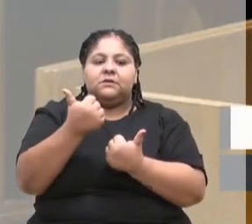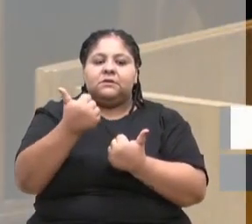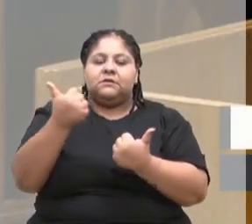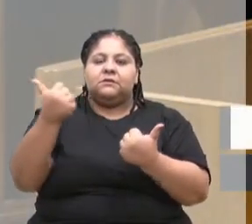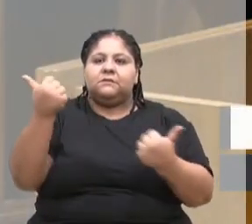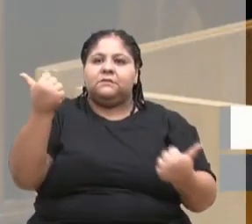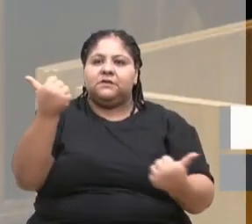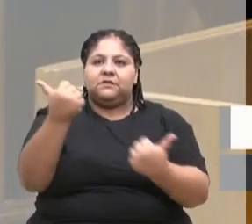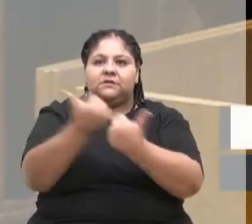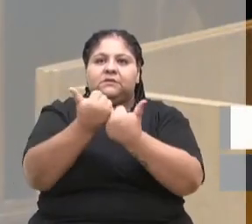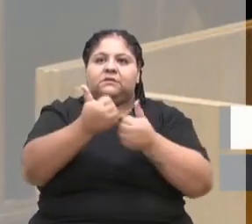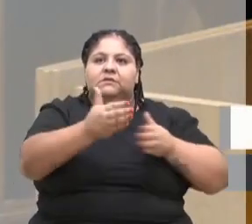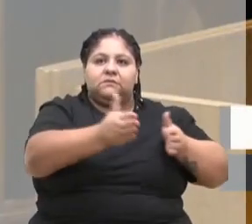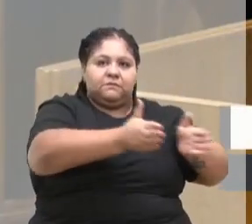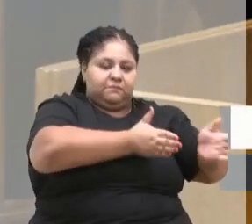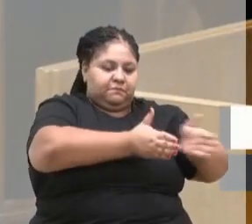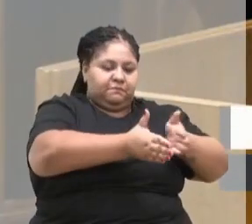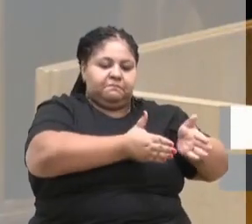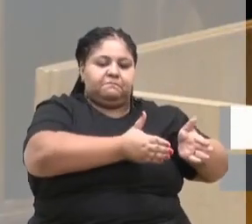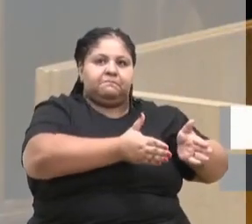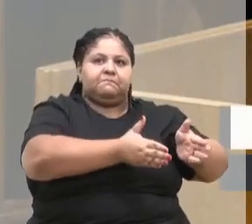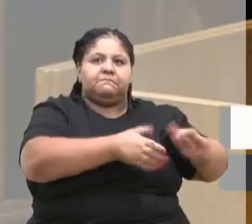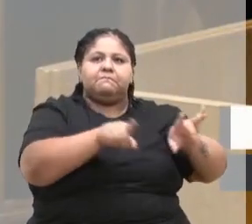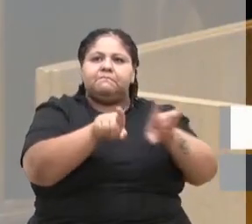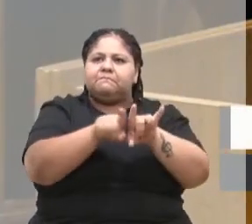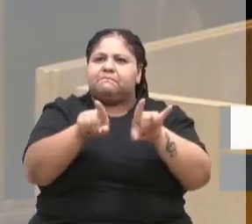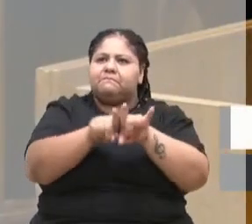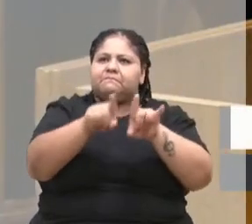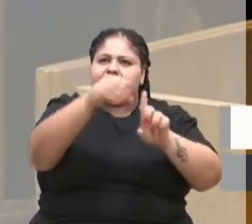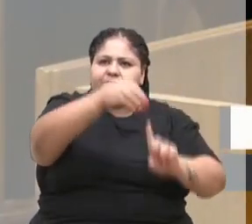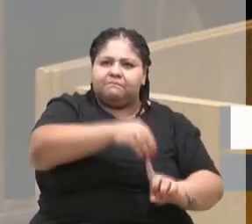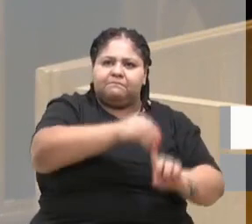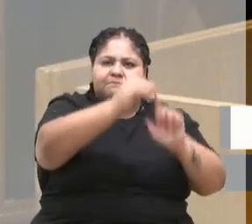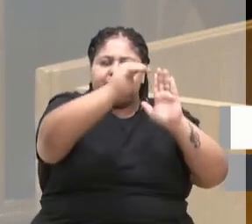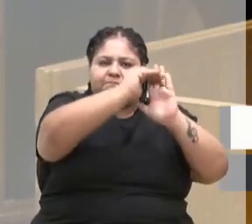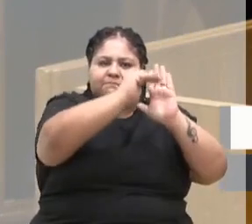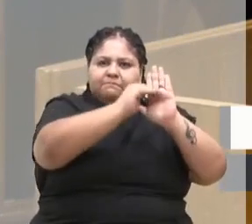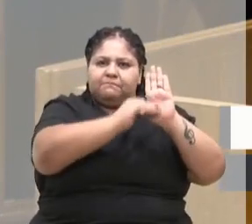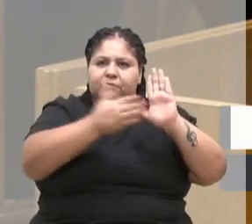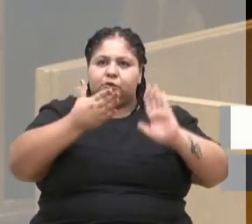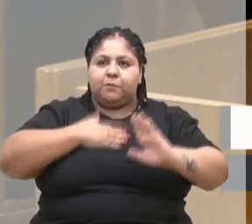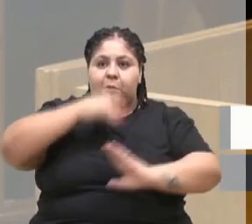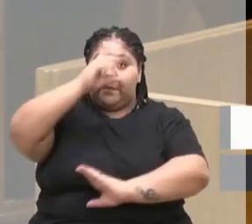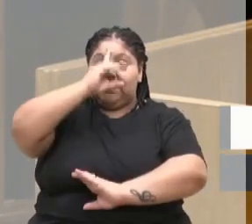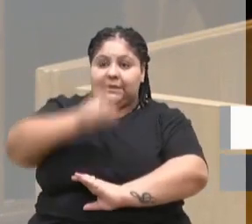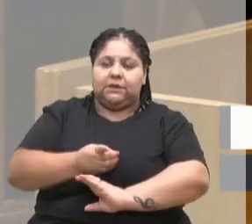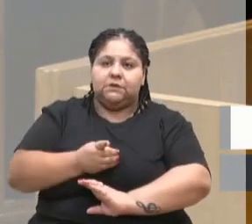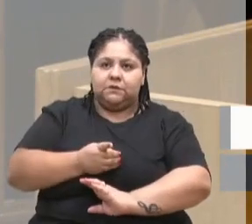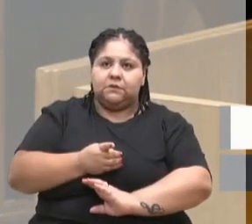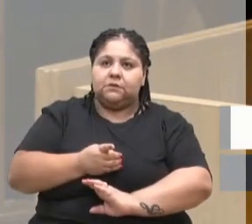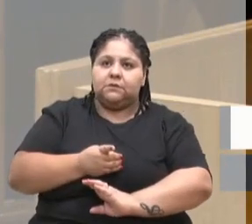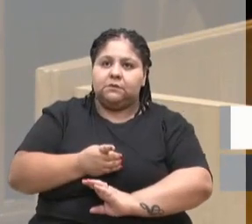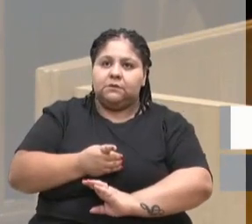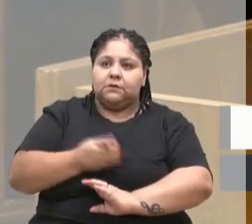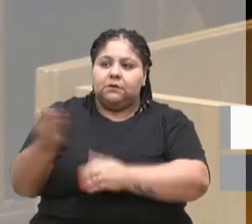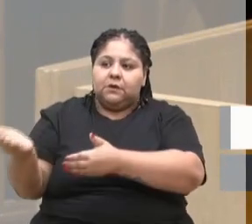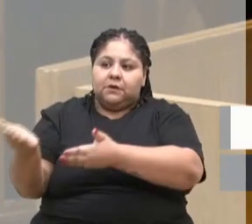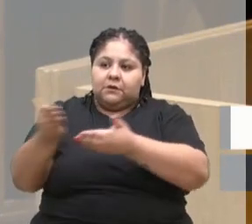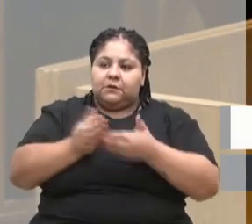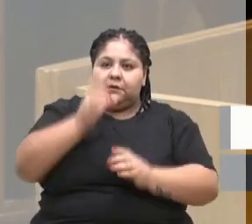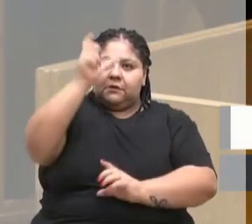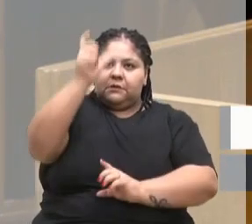inclusão e de acessibilidade é uma das principais pautas do meu mandato. Trazer as pessoas